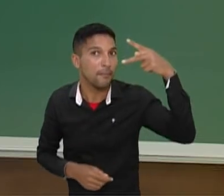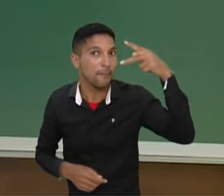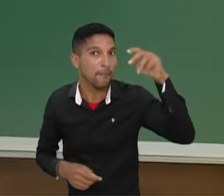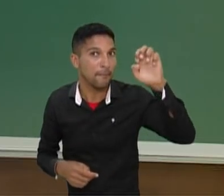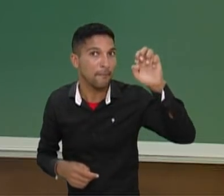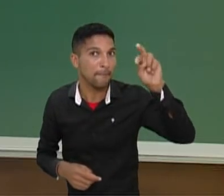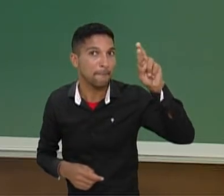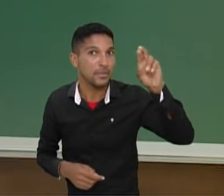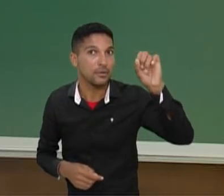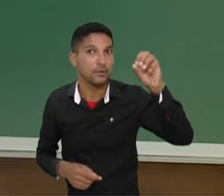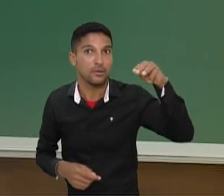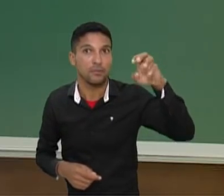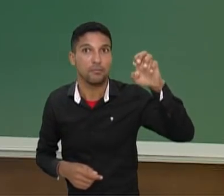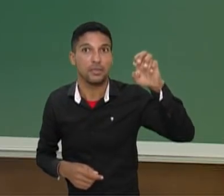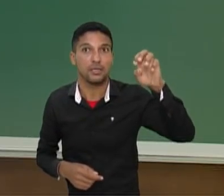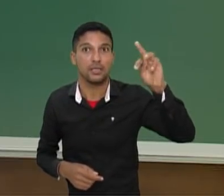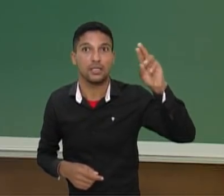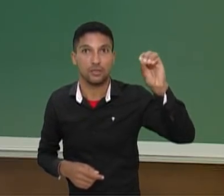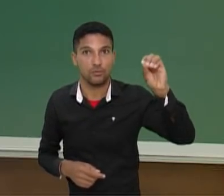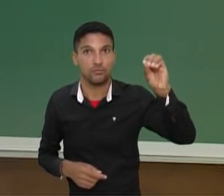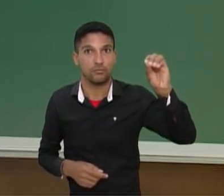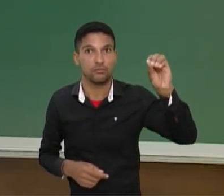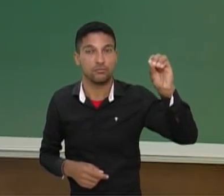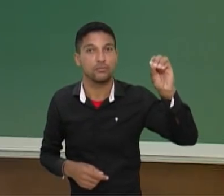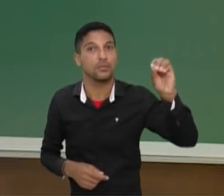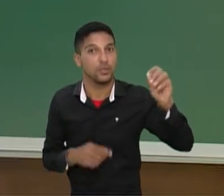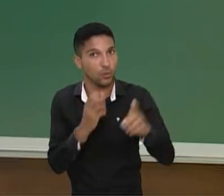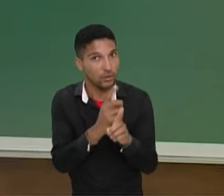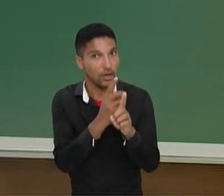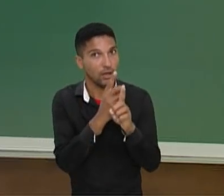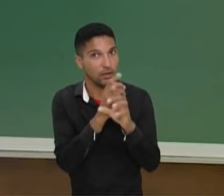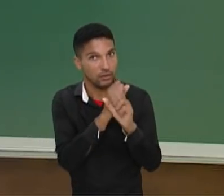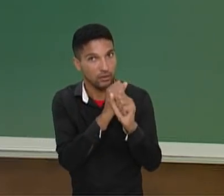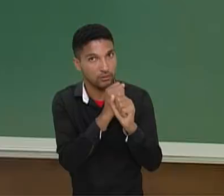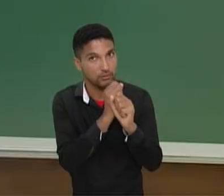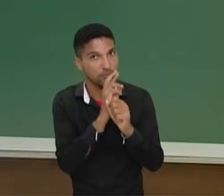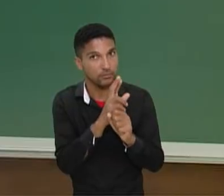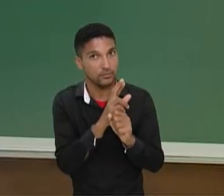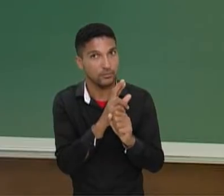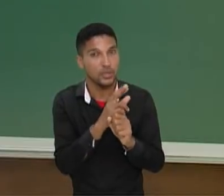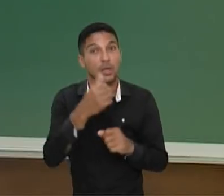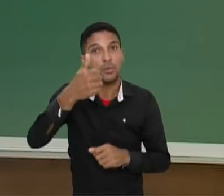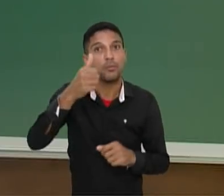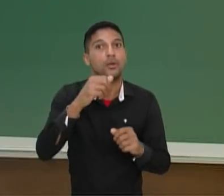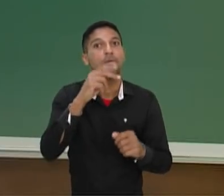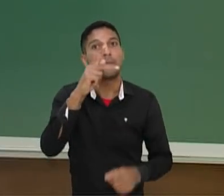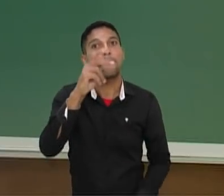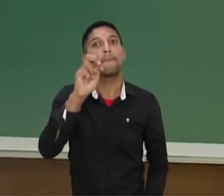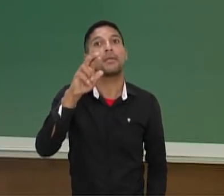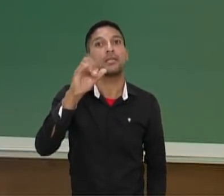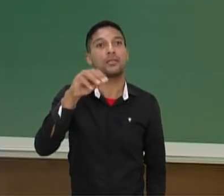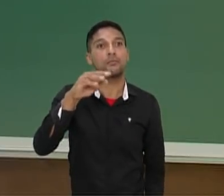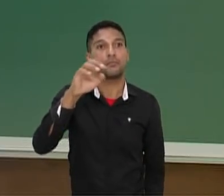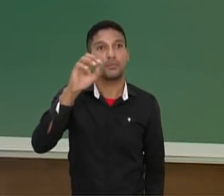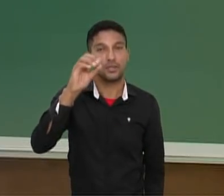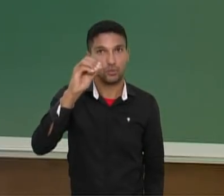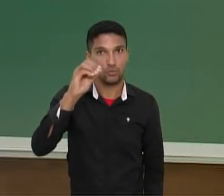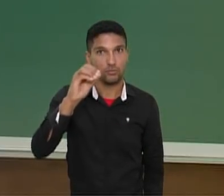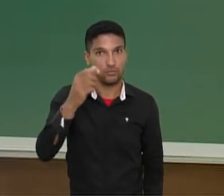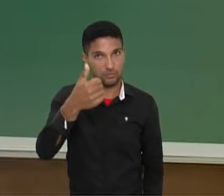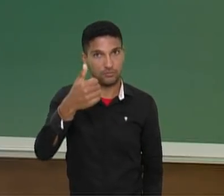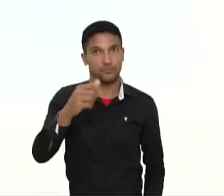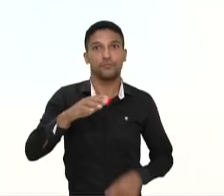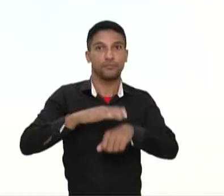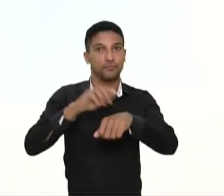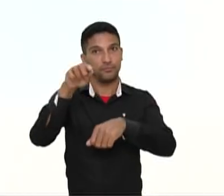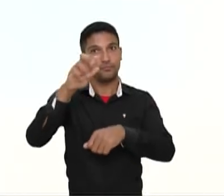coisas. Então, vamos prestar atenção e vamos focar e vamos calcular primeiro o perímetro, tá bom? Então, eu vou dar um tempinho para você calcular o perímetro.